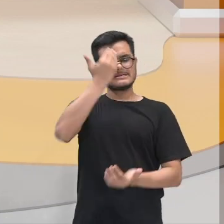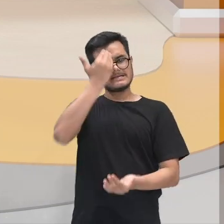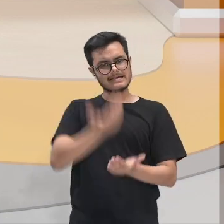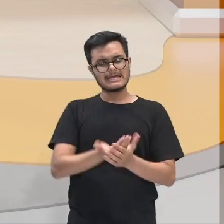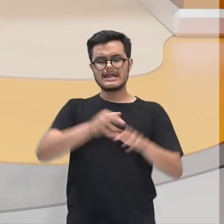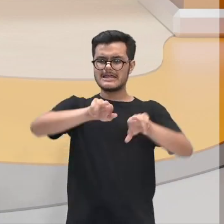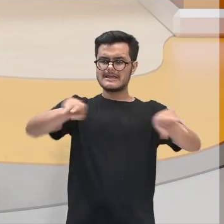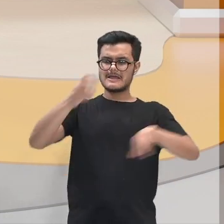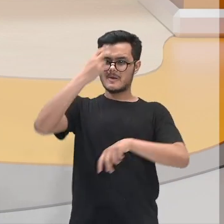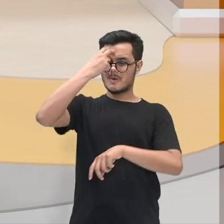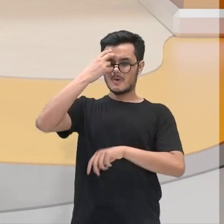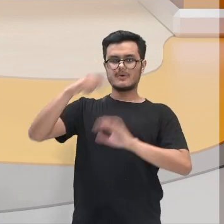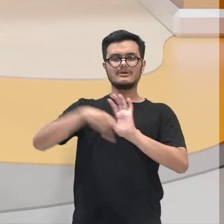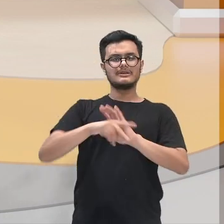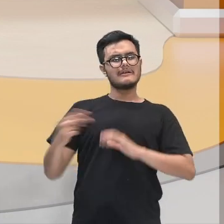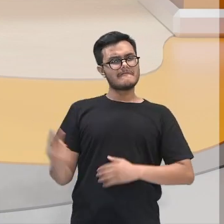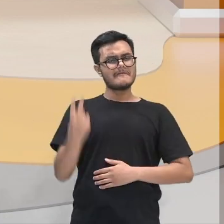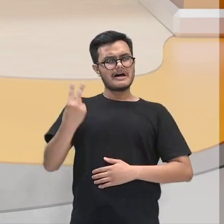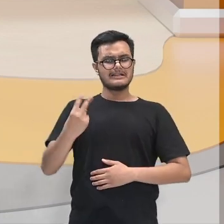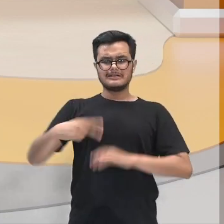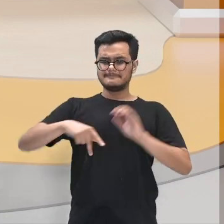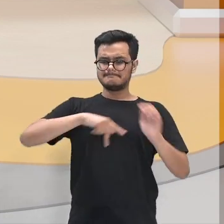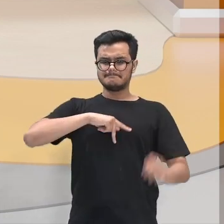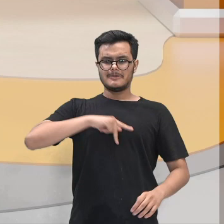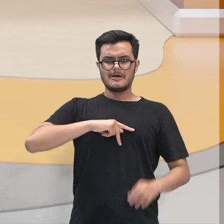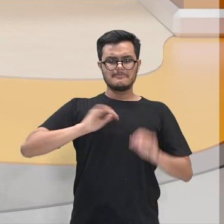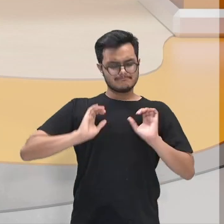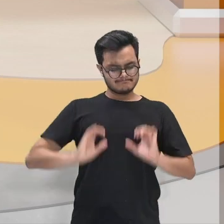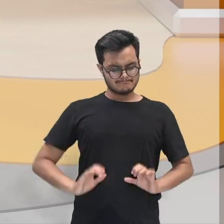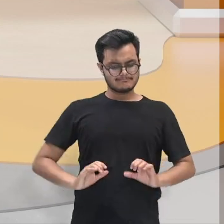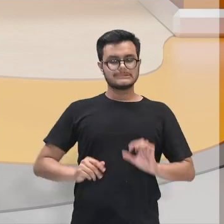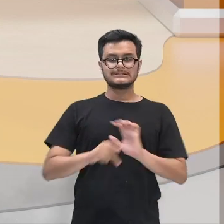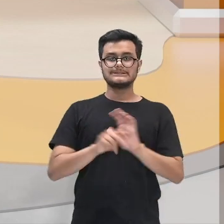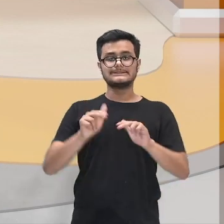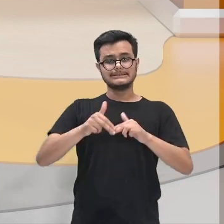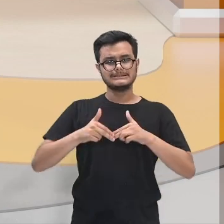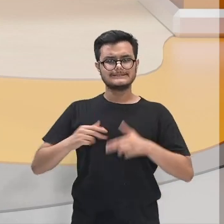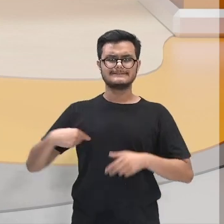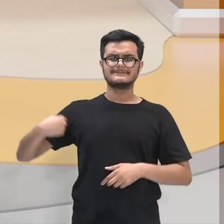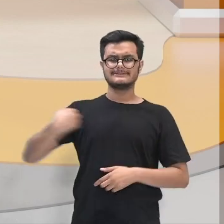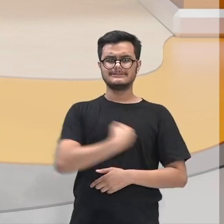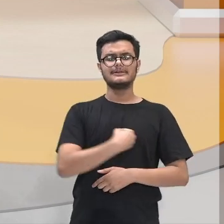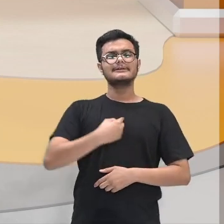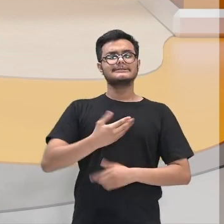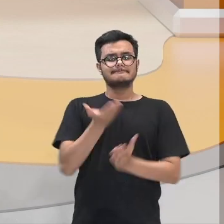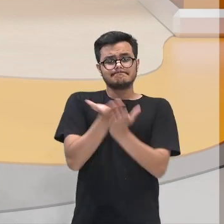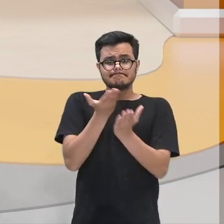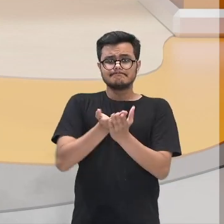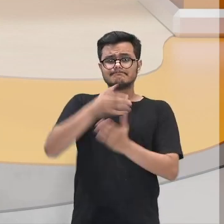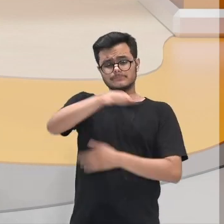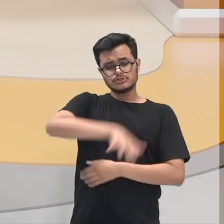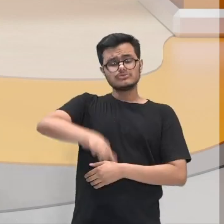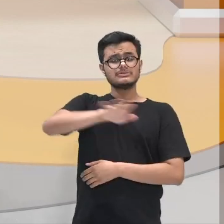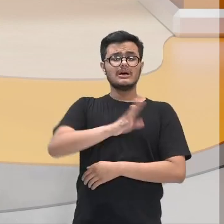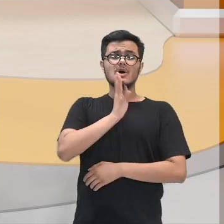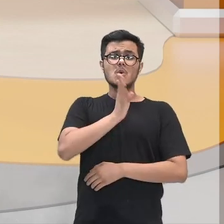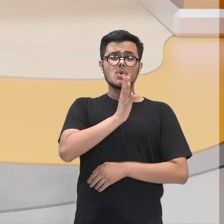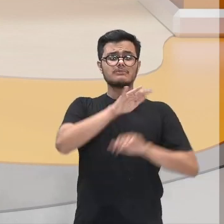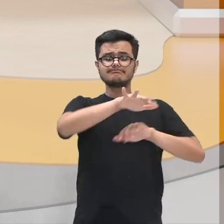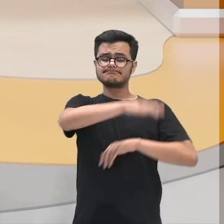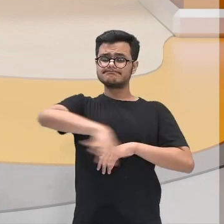seus costumes, seus valores, suas tradições. Por isso, é importante a gente conhecer a história da Amazônia